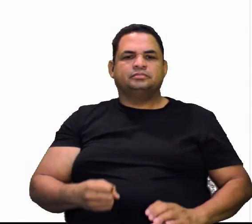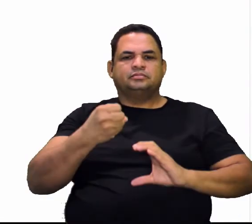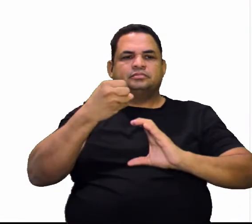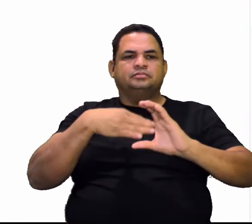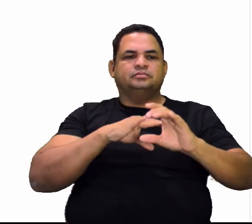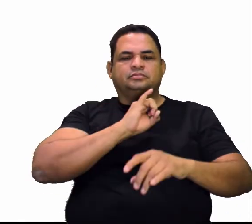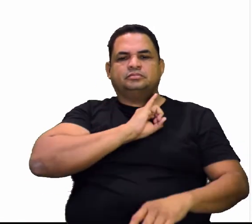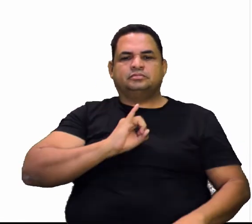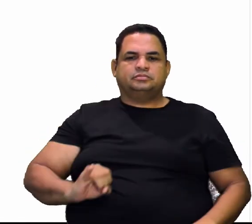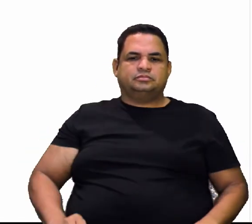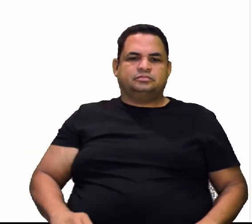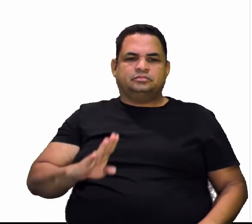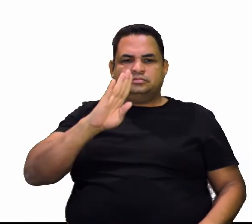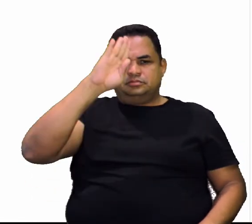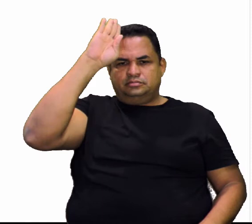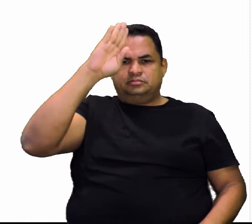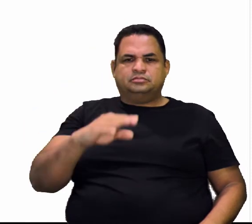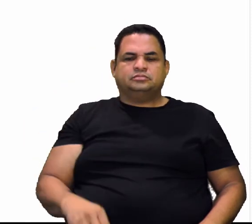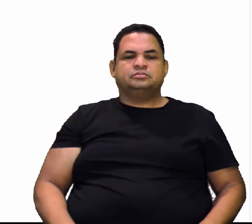Característica do Império Romano: